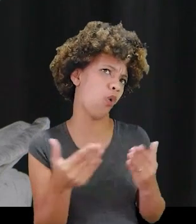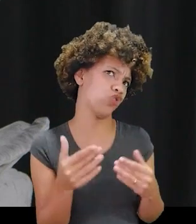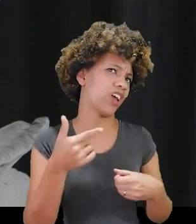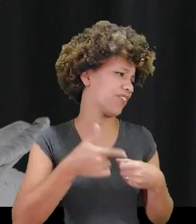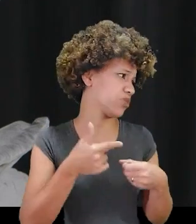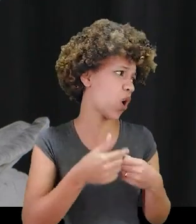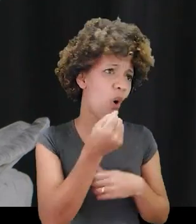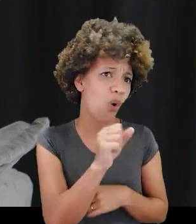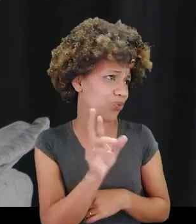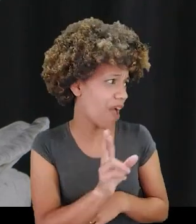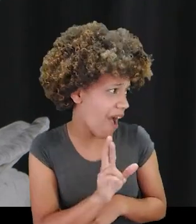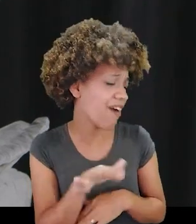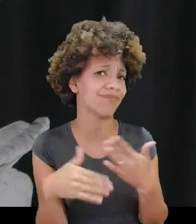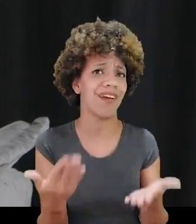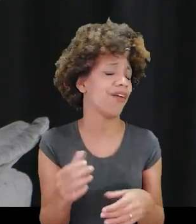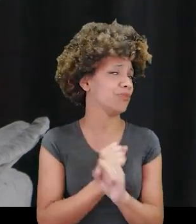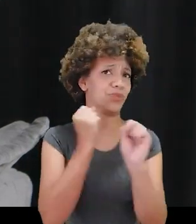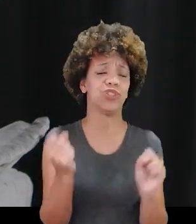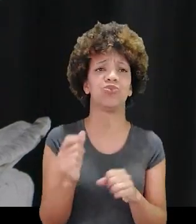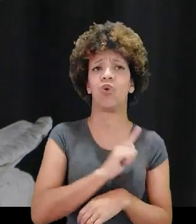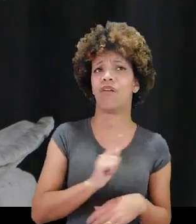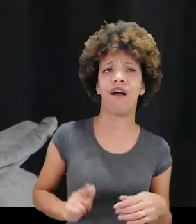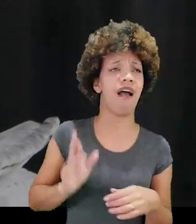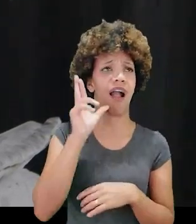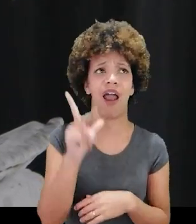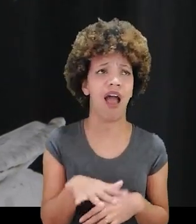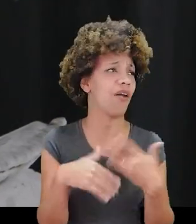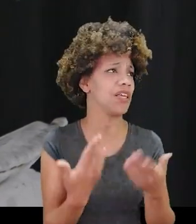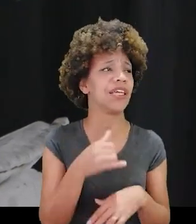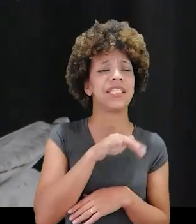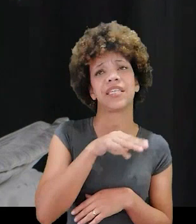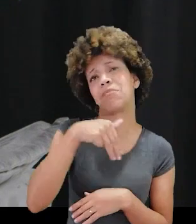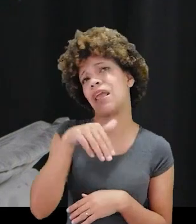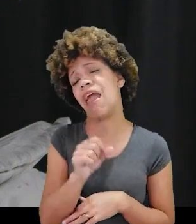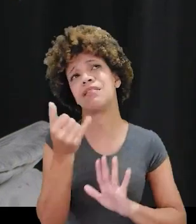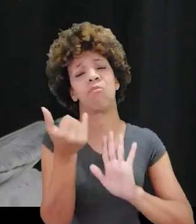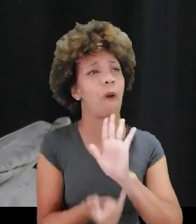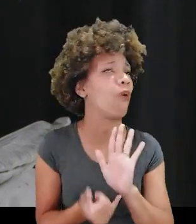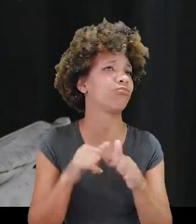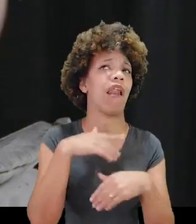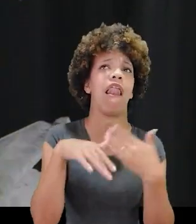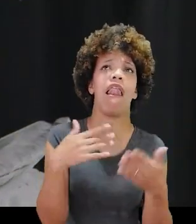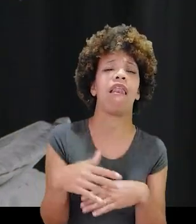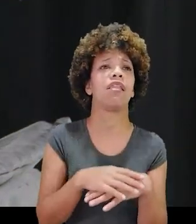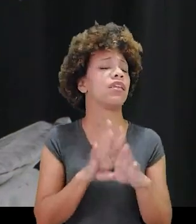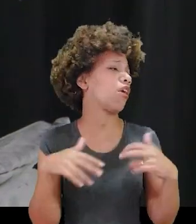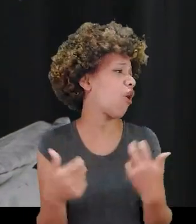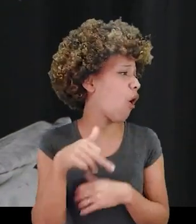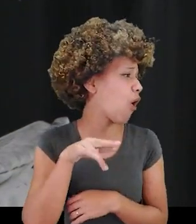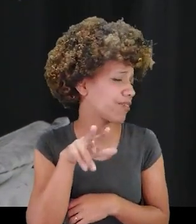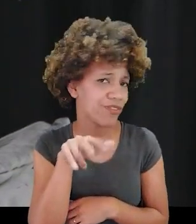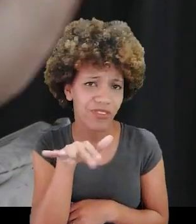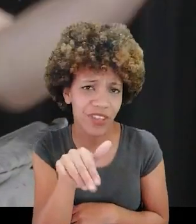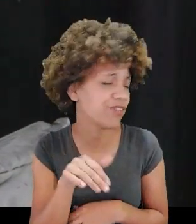gasolina hoje está vivendo uma polêmica da gasolina tá r$ 8 e tal absurdo o governo e esse MS e velha começa